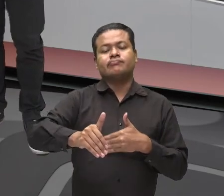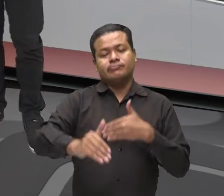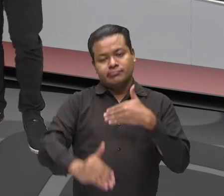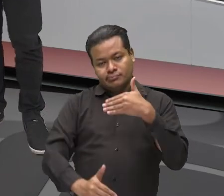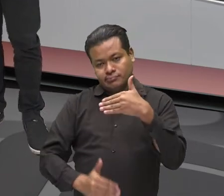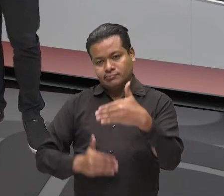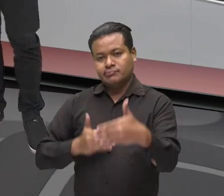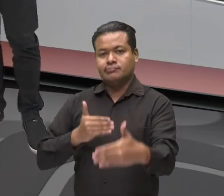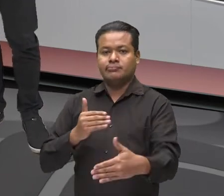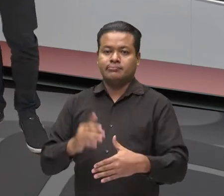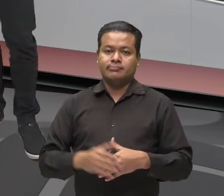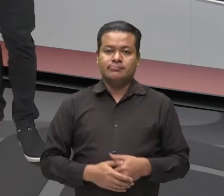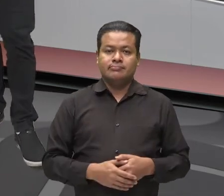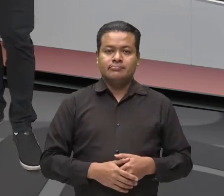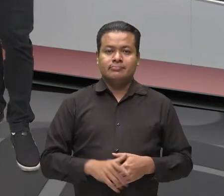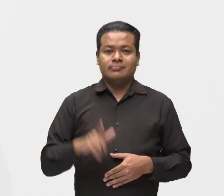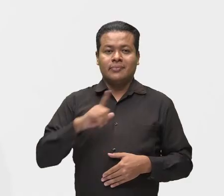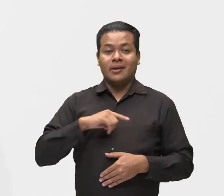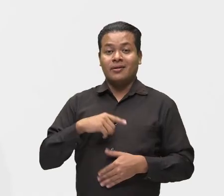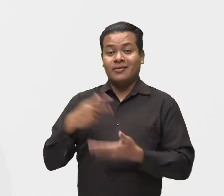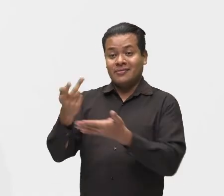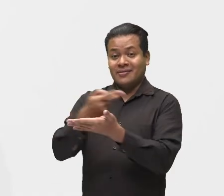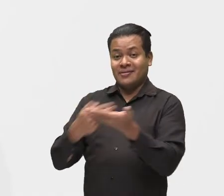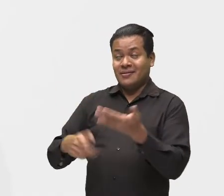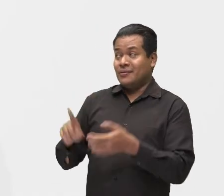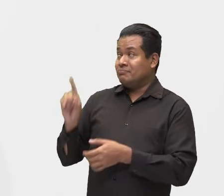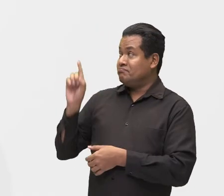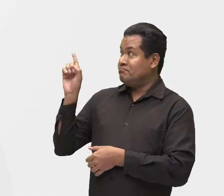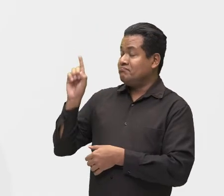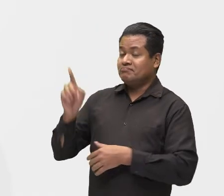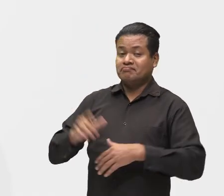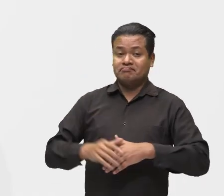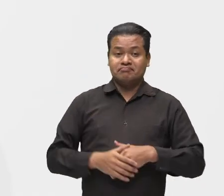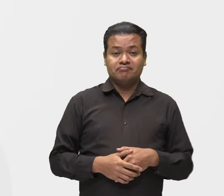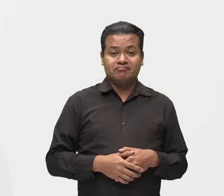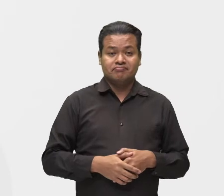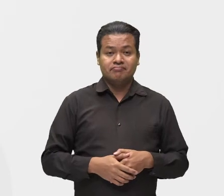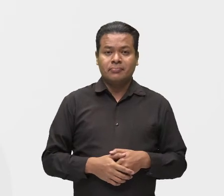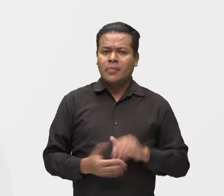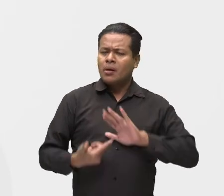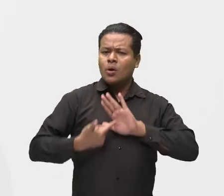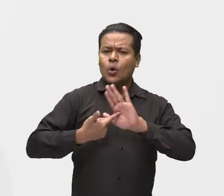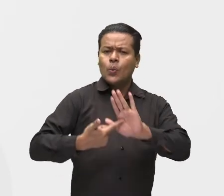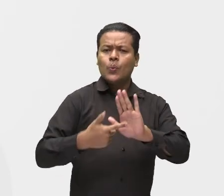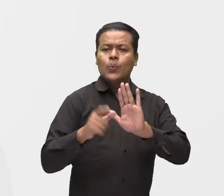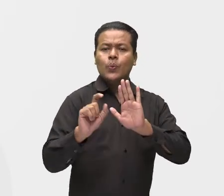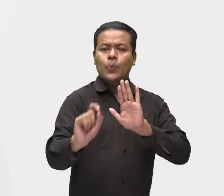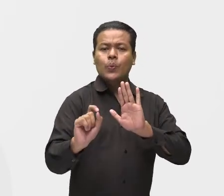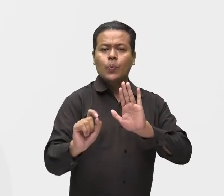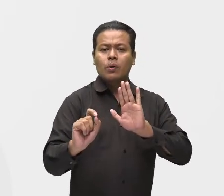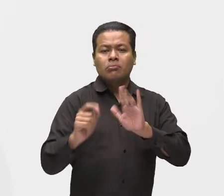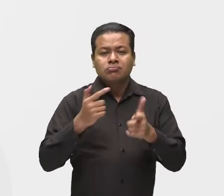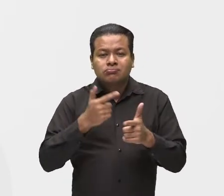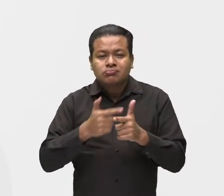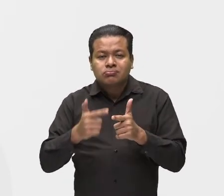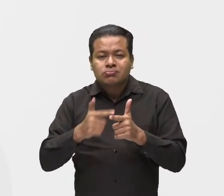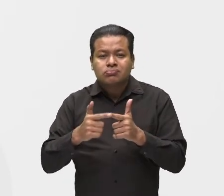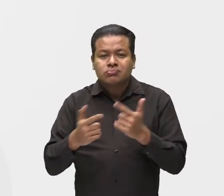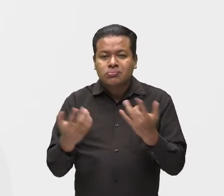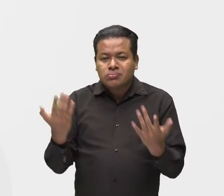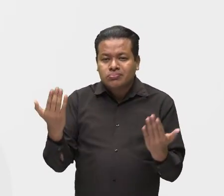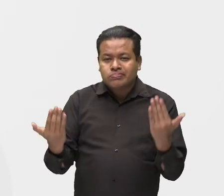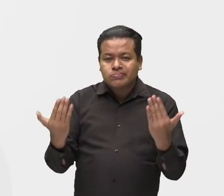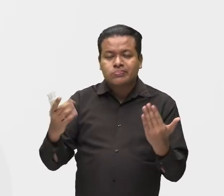arrastando até hoje. Tem até essa charge aí, uma charge que mostra, né, exatamente esse problema relacionado